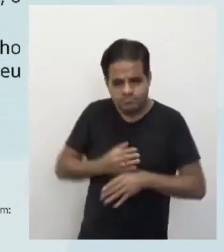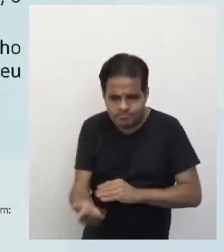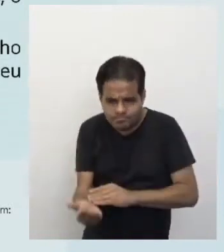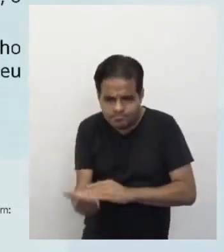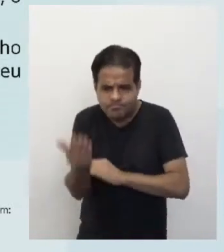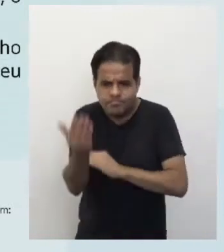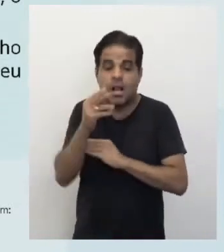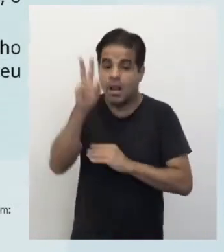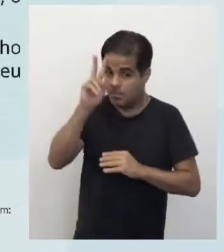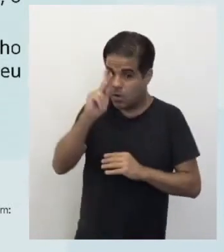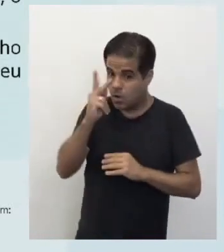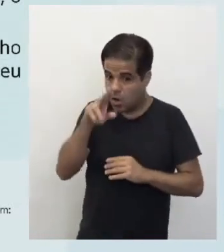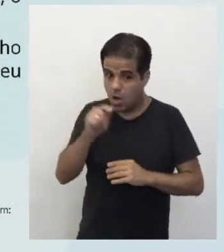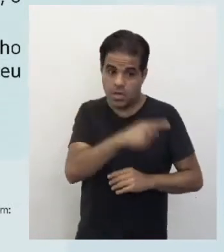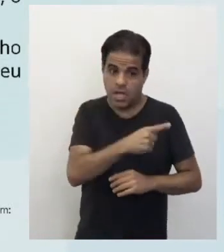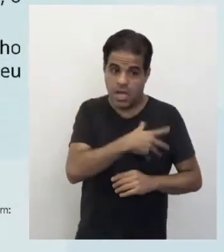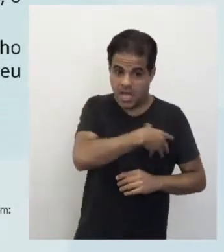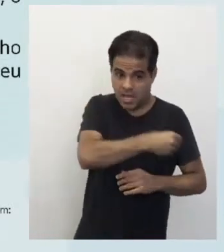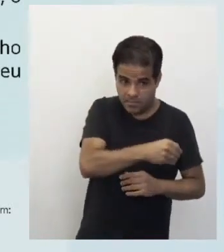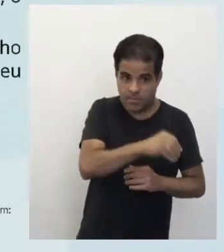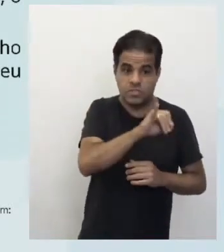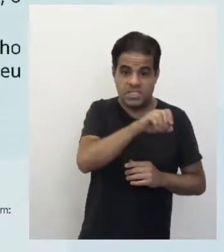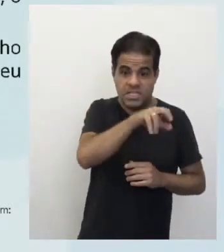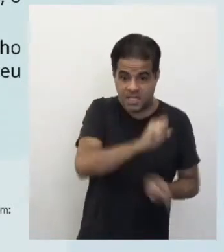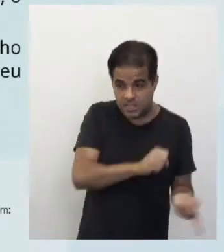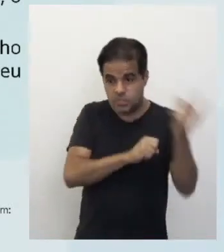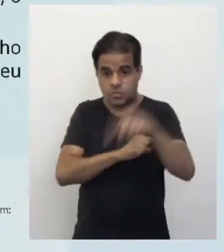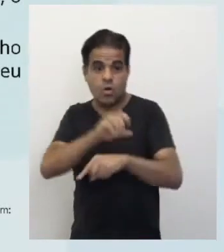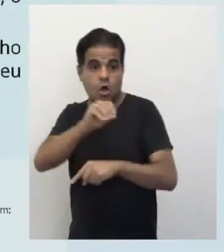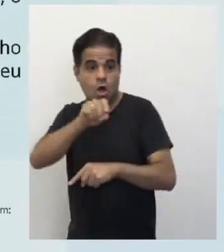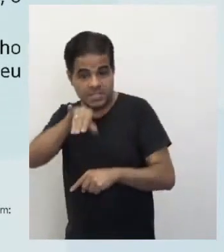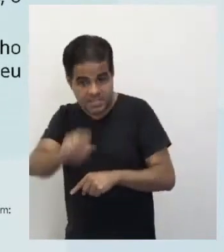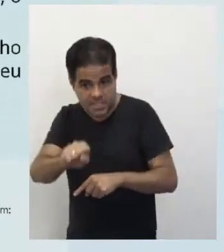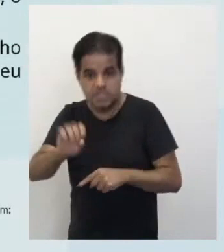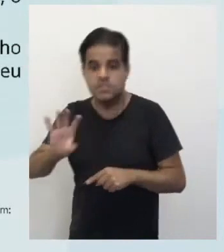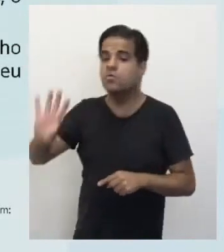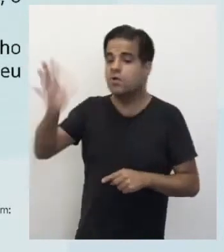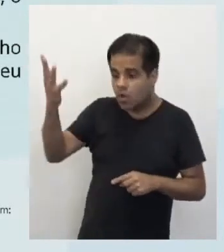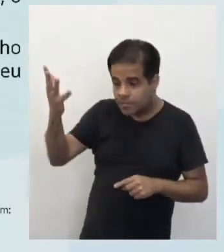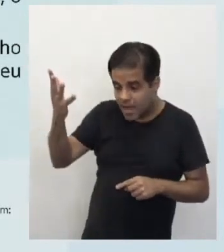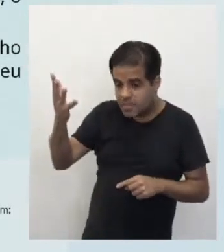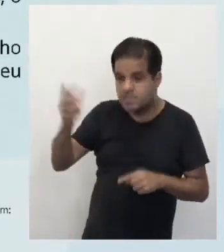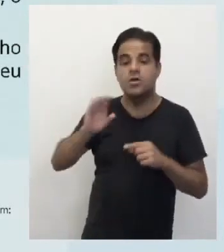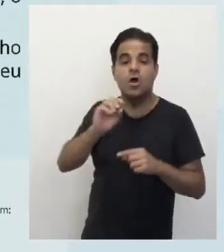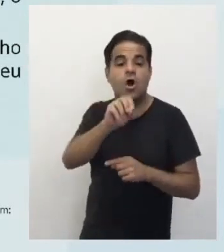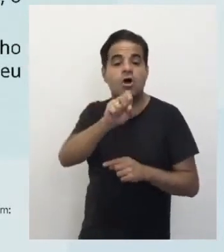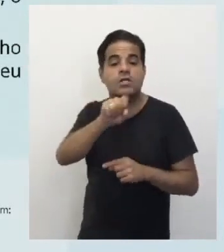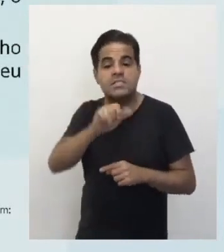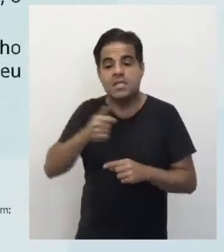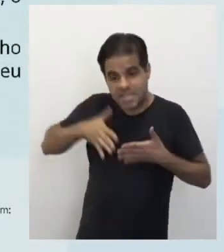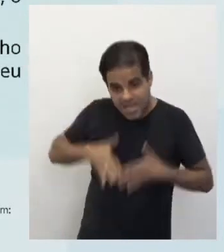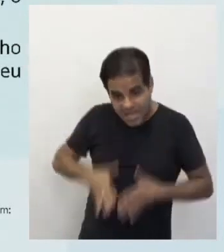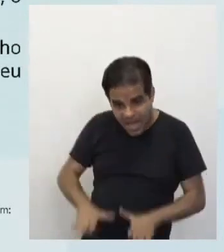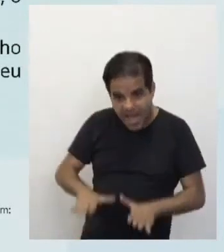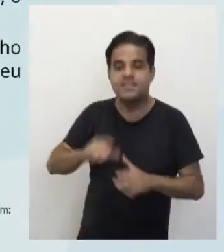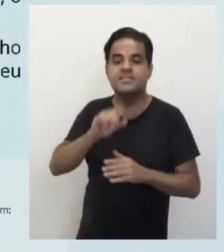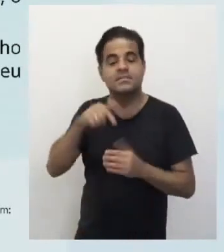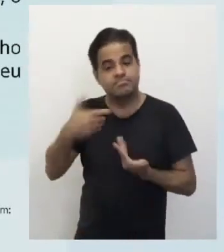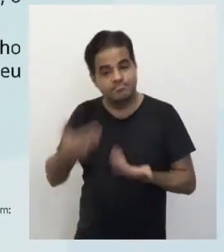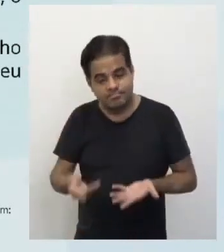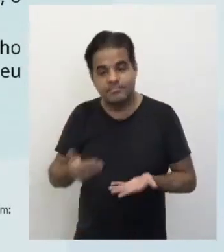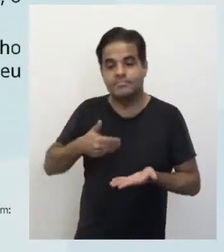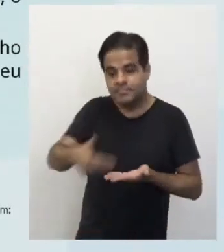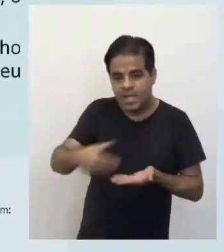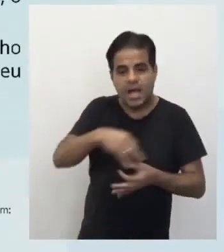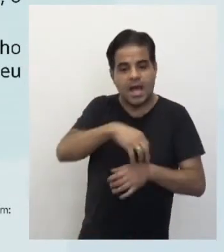lembrando que Horus é filho de Ísis com Osíris, o que acontece? O Osíris renasce, ou seja, a terra